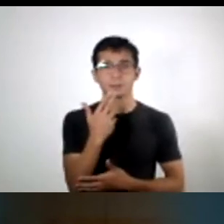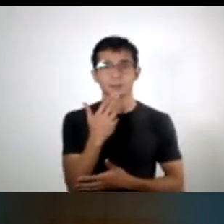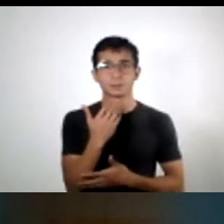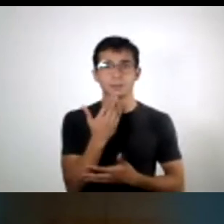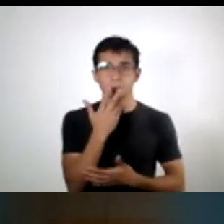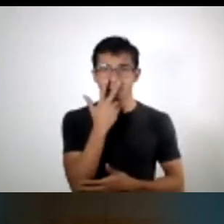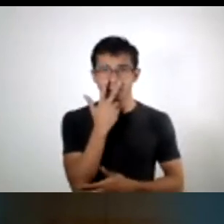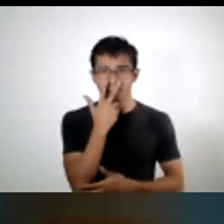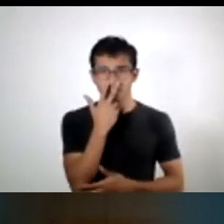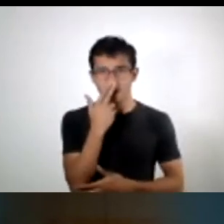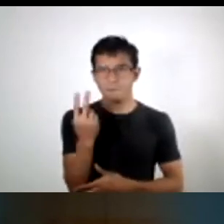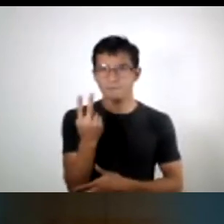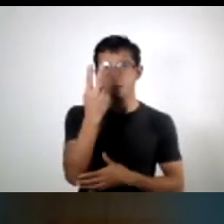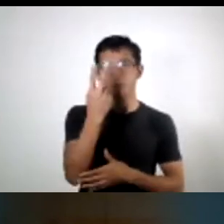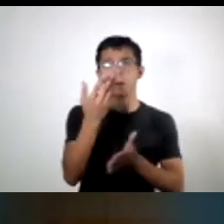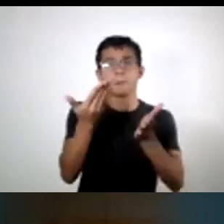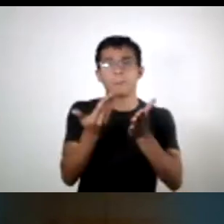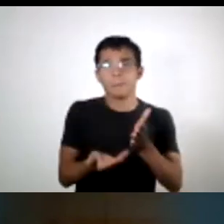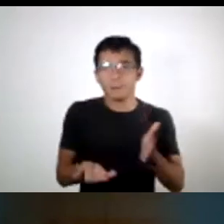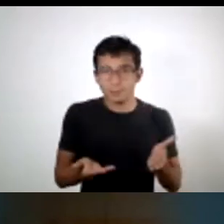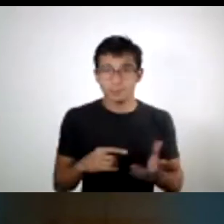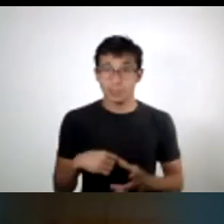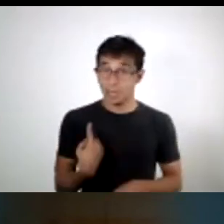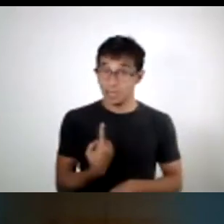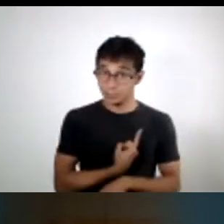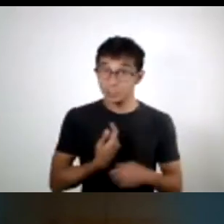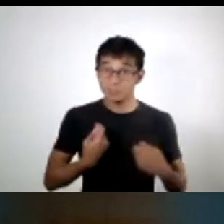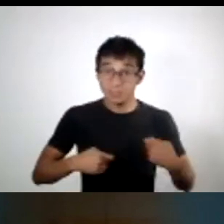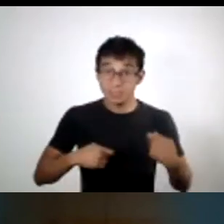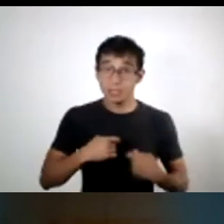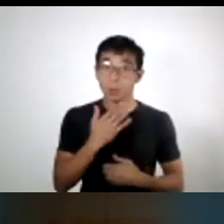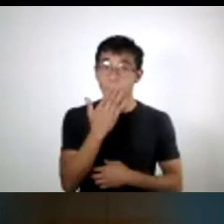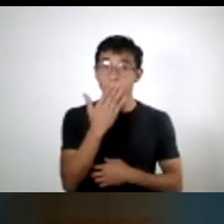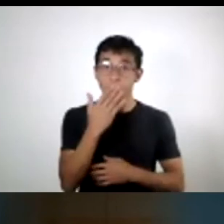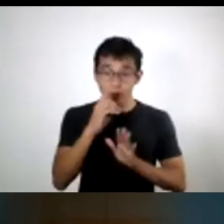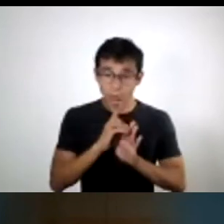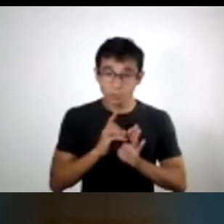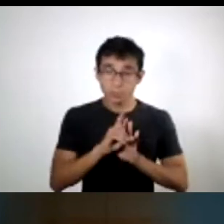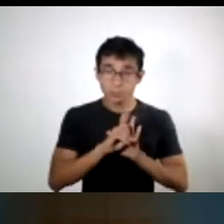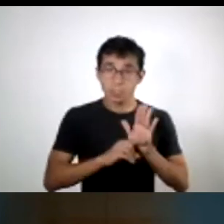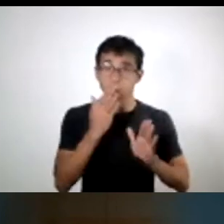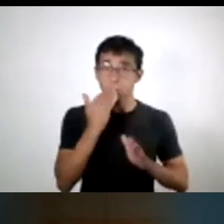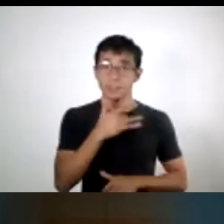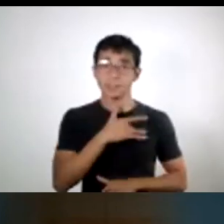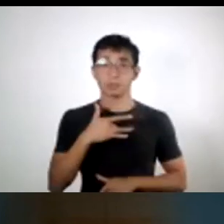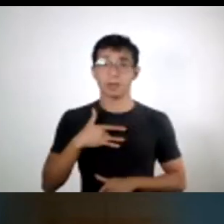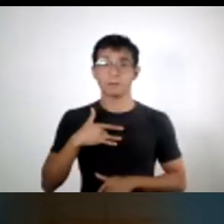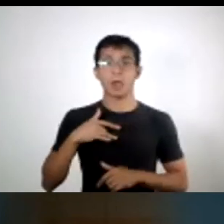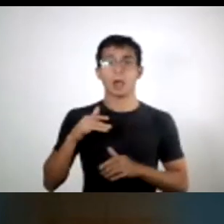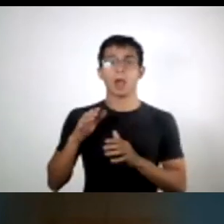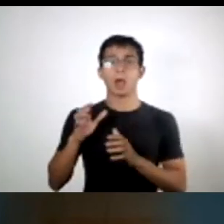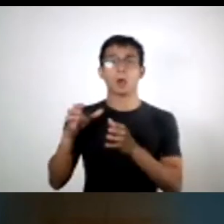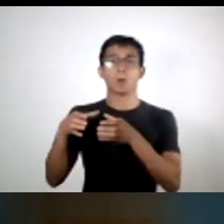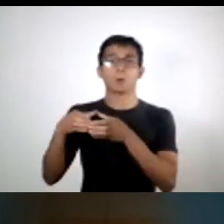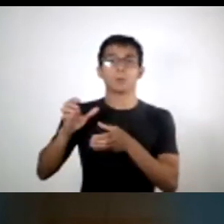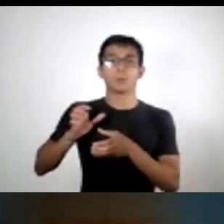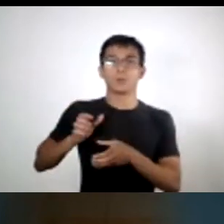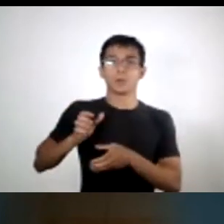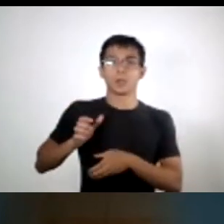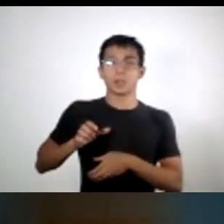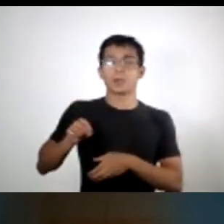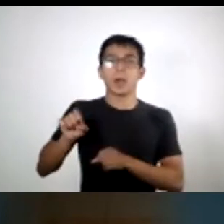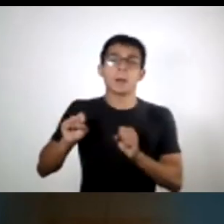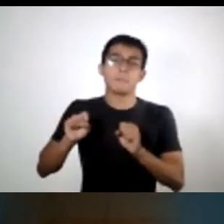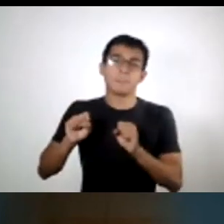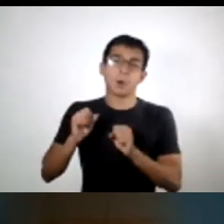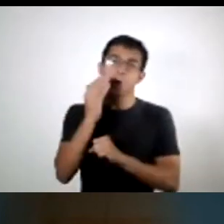mundo deveria ter direito a uma alimentação saudável, não somente quem tem dinheiro para comprar o orgânico.